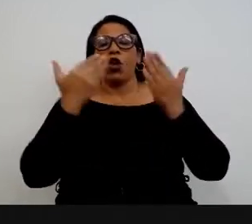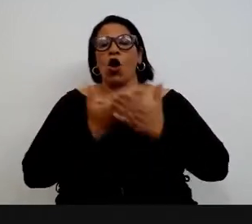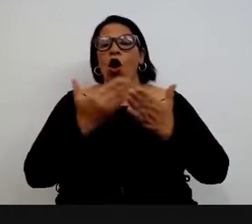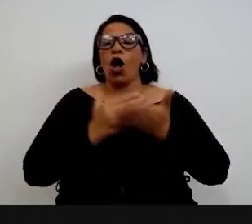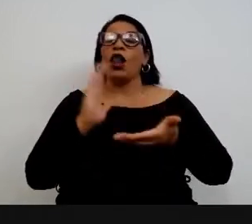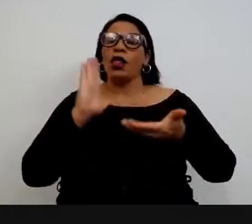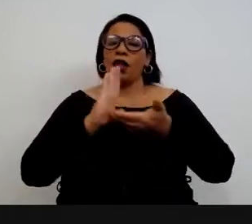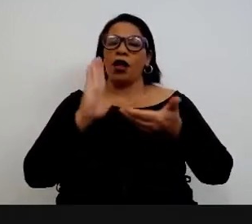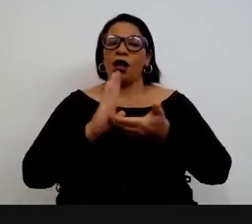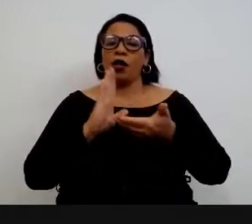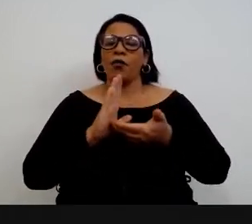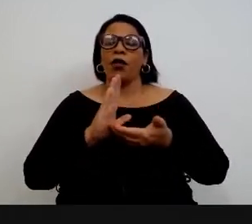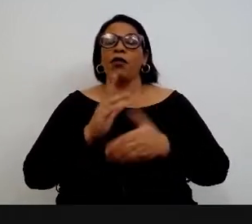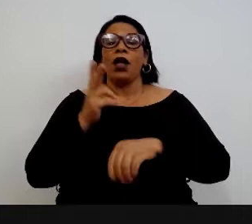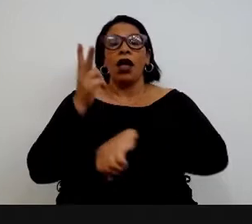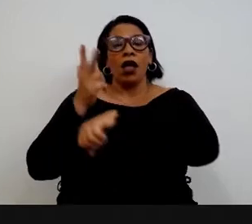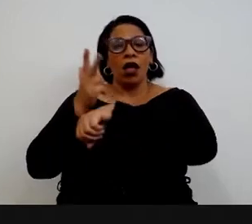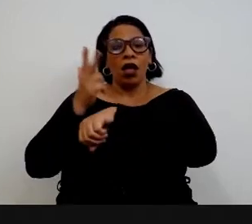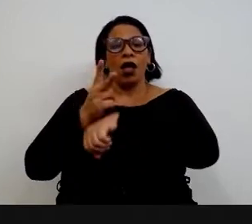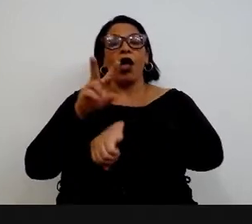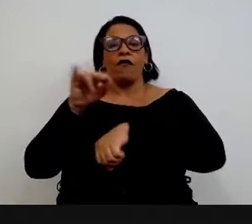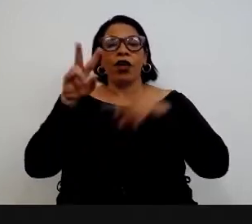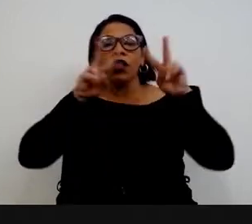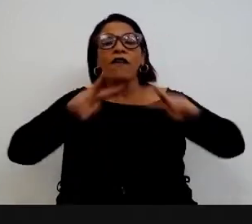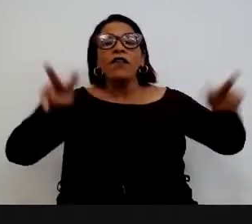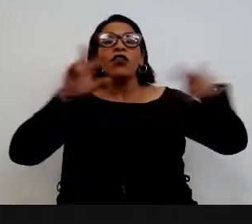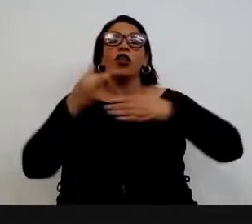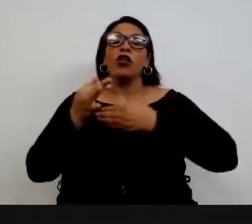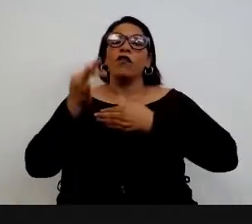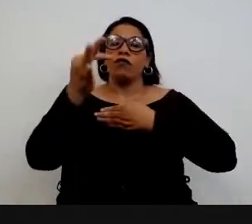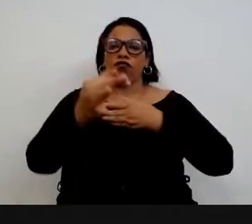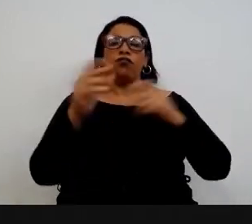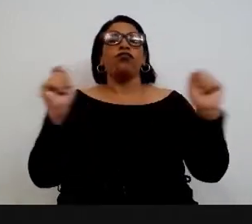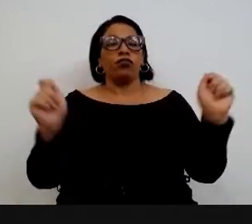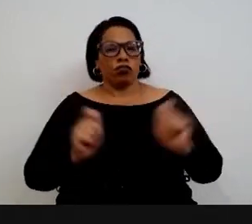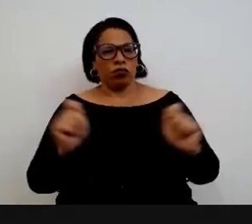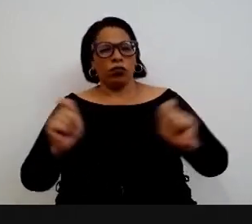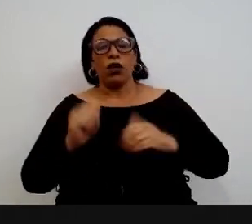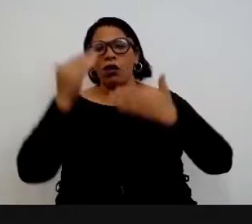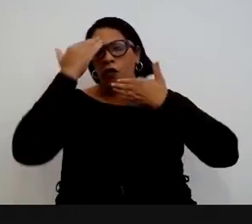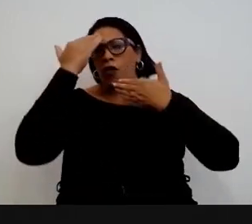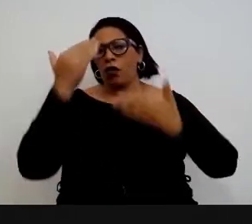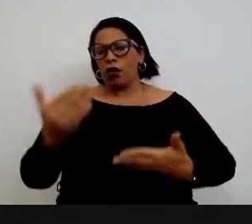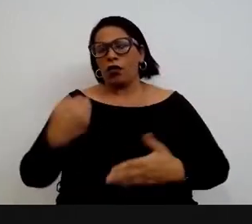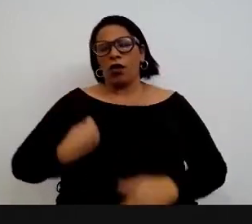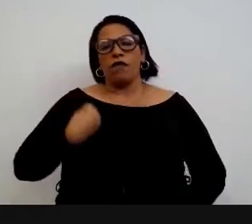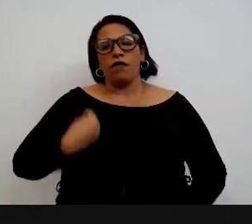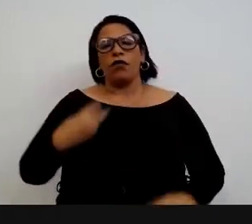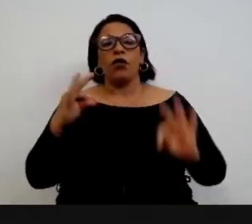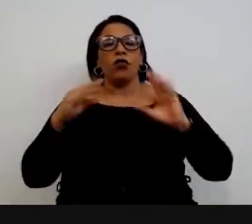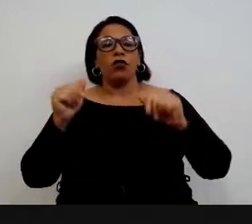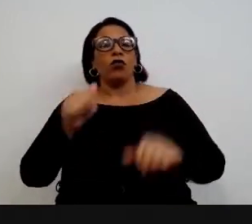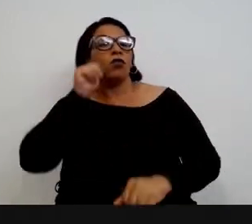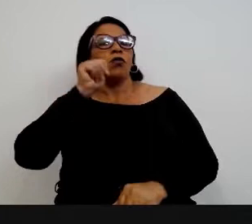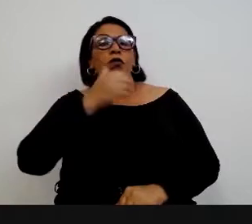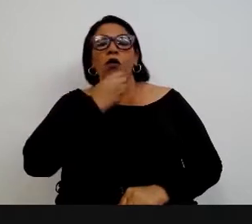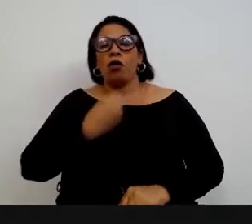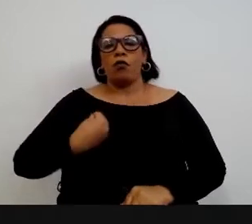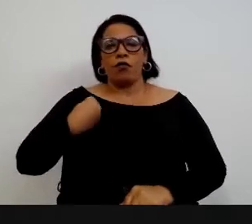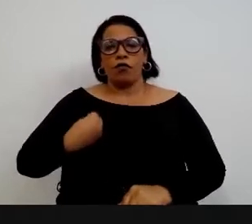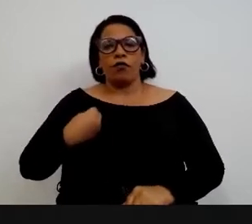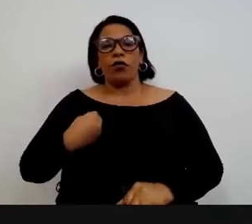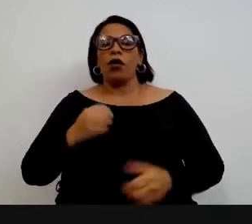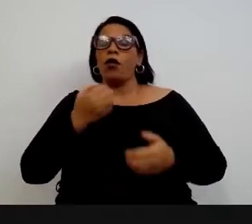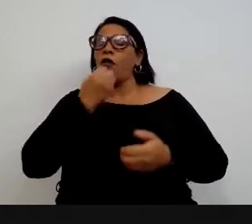e a gravação permanecerá disponível para visualizações futuras. Agradecemos a presença de todas e todos